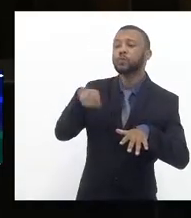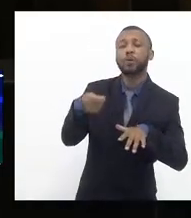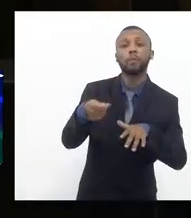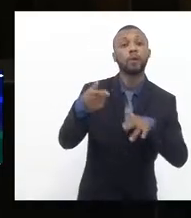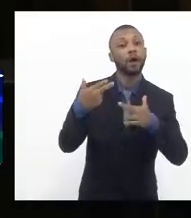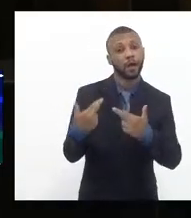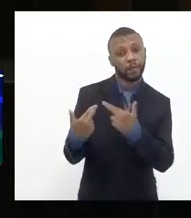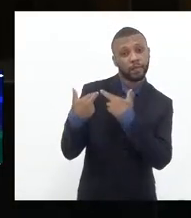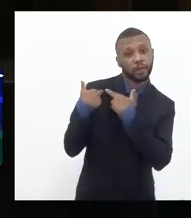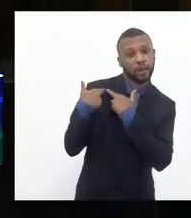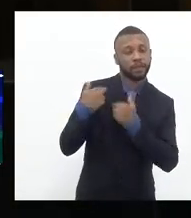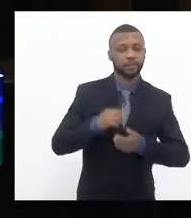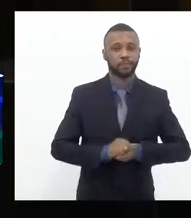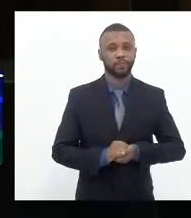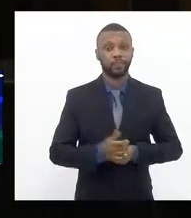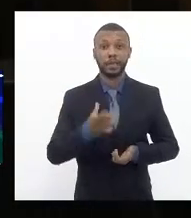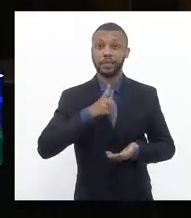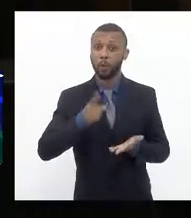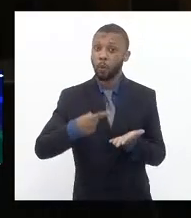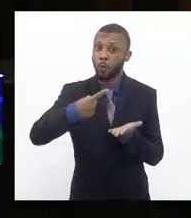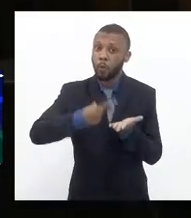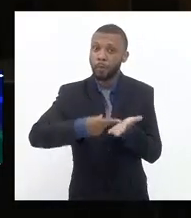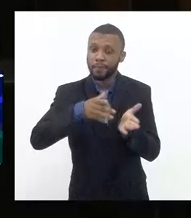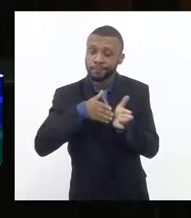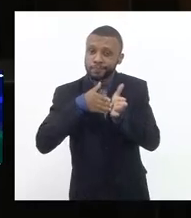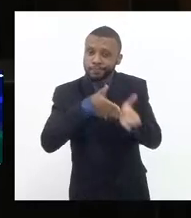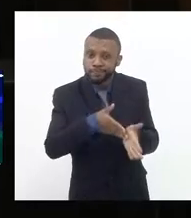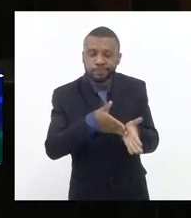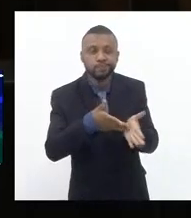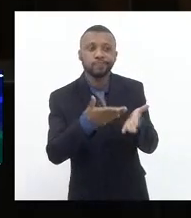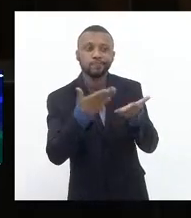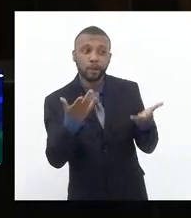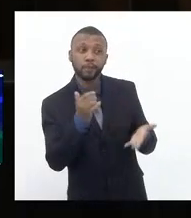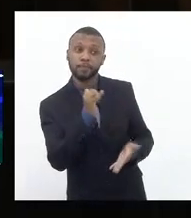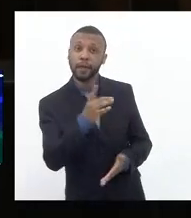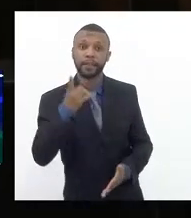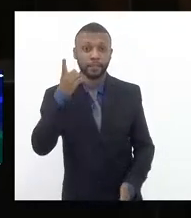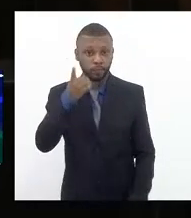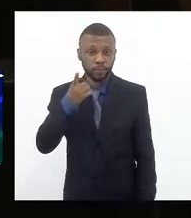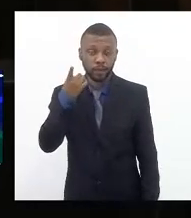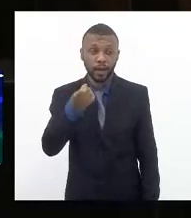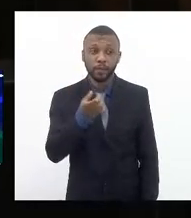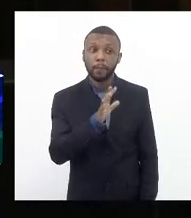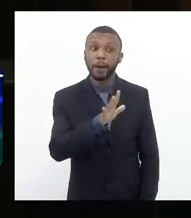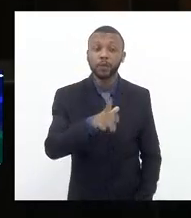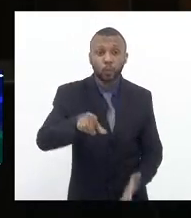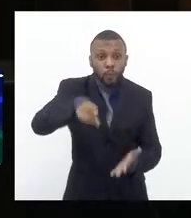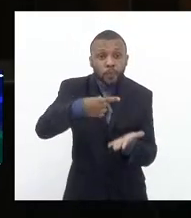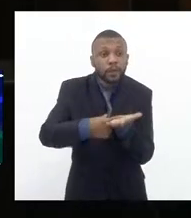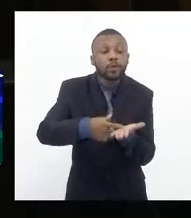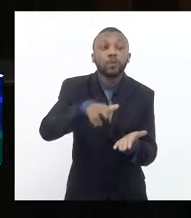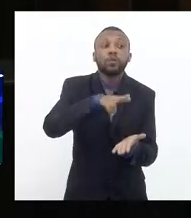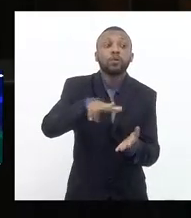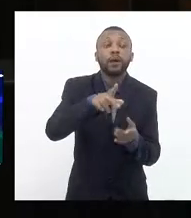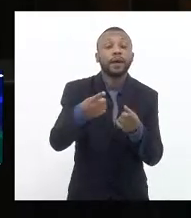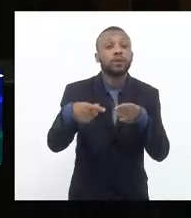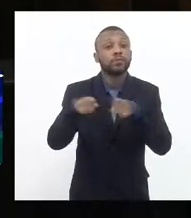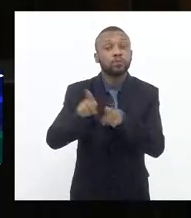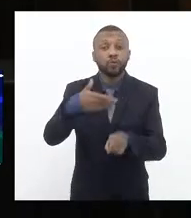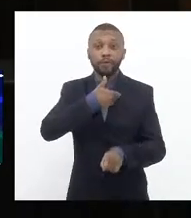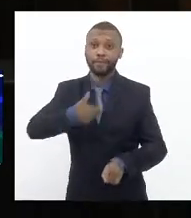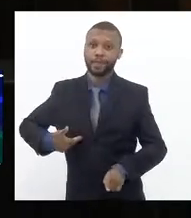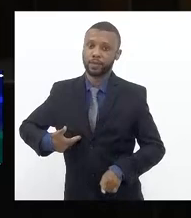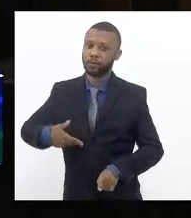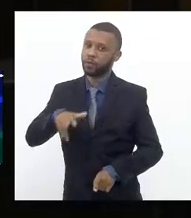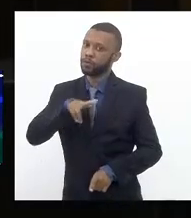é comprometimento, deputado Dionísio Lins, mas não com o governador, mas com a população e com os